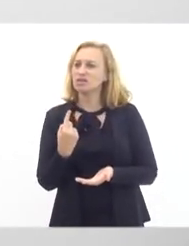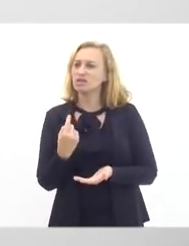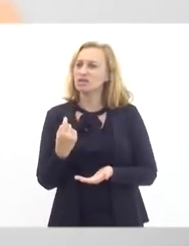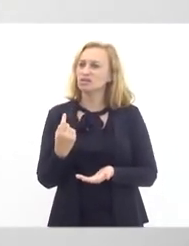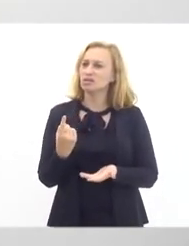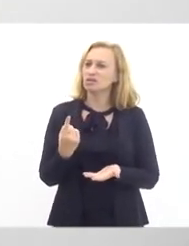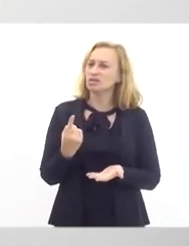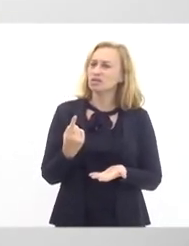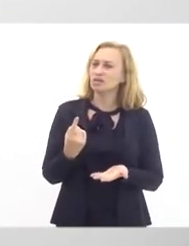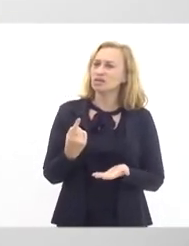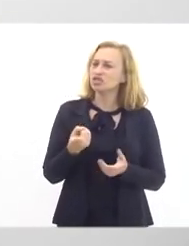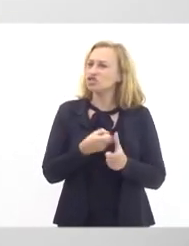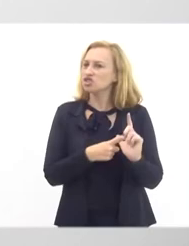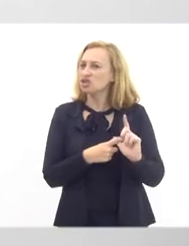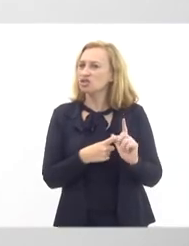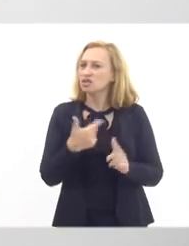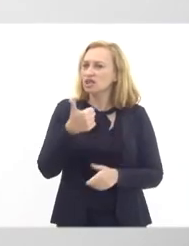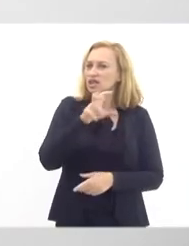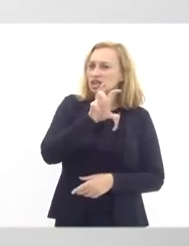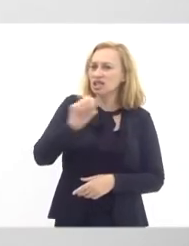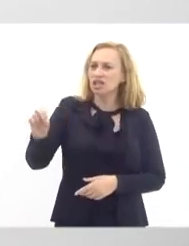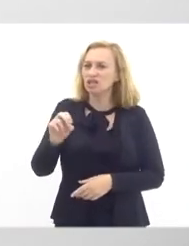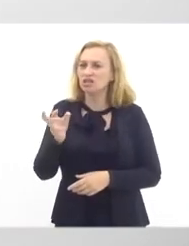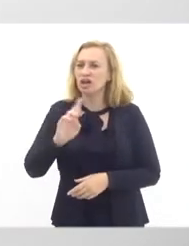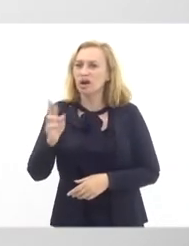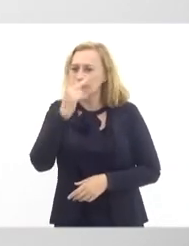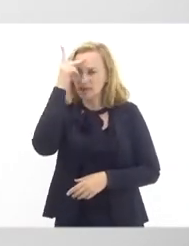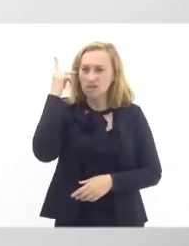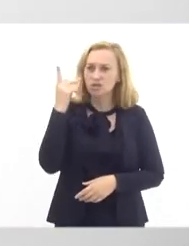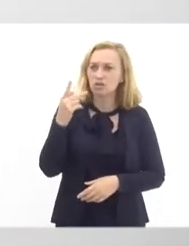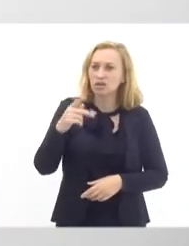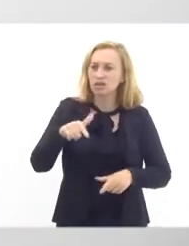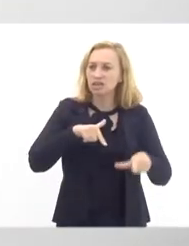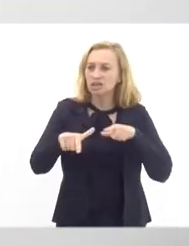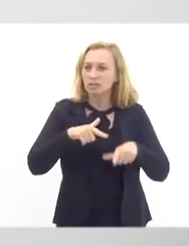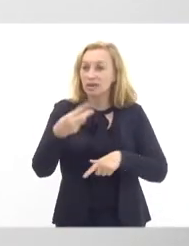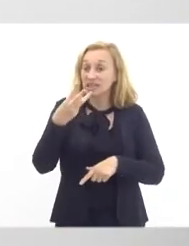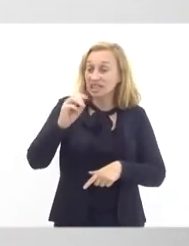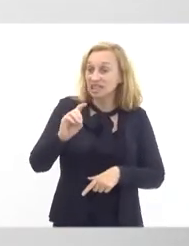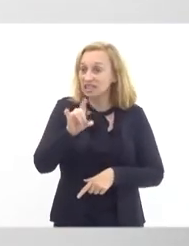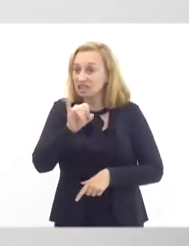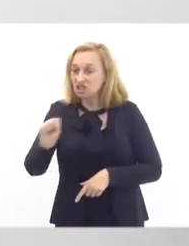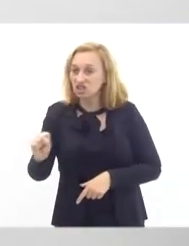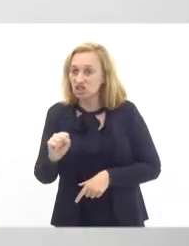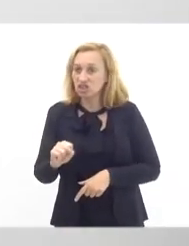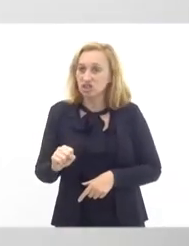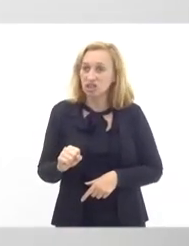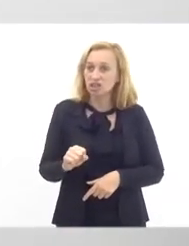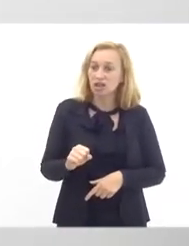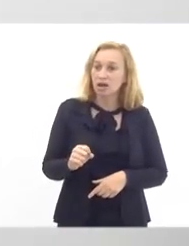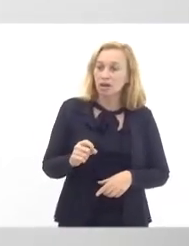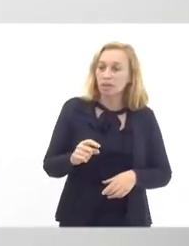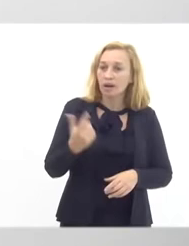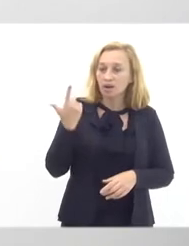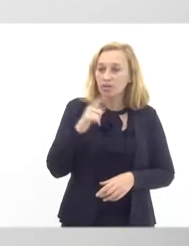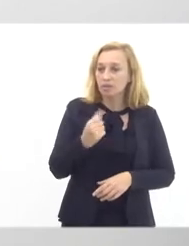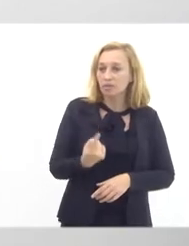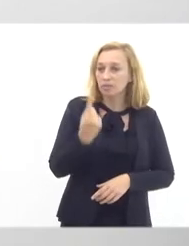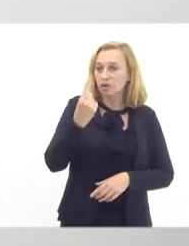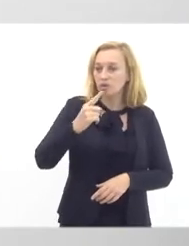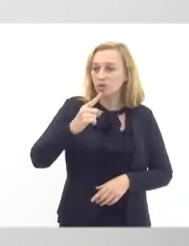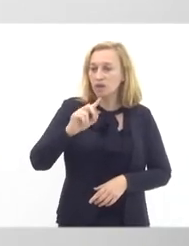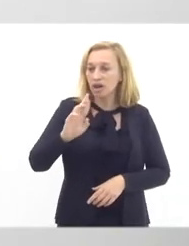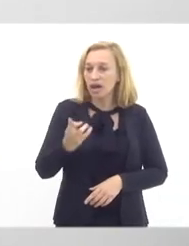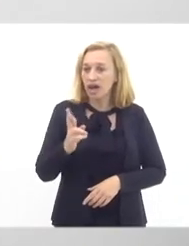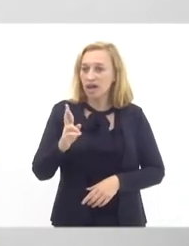né, pagando uma conta de R$500 uma pessoa que trabalha 30 dias. Às vezes trabalha 31 dias para ganhar R$1.000. Essa matemática deve